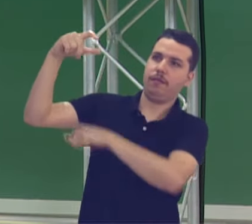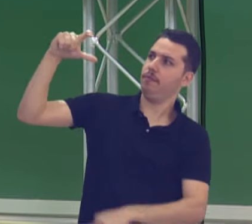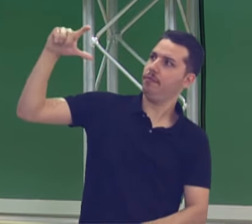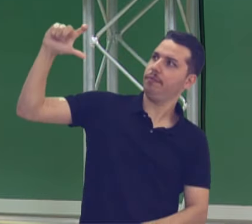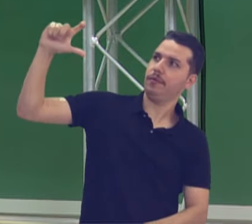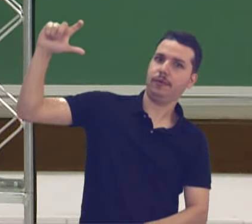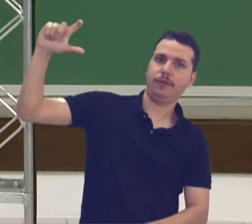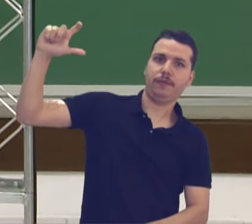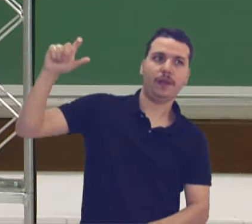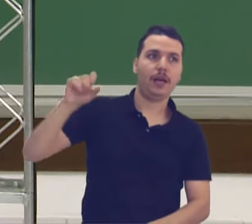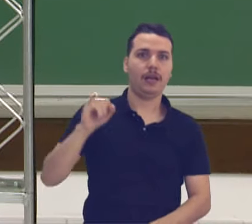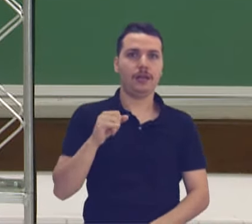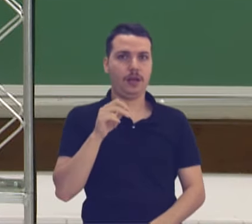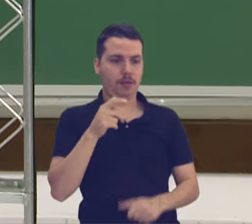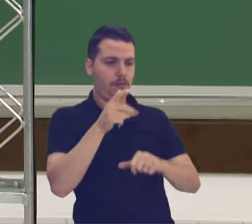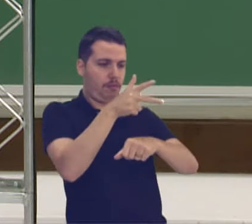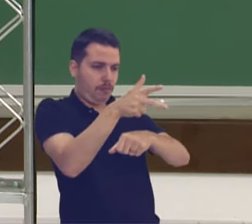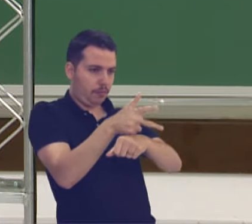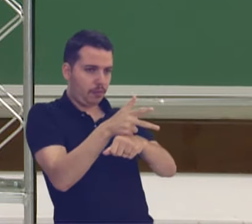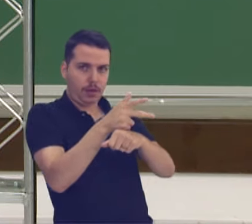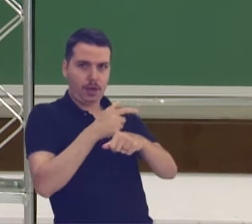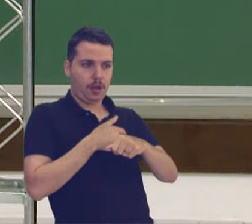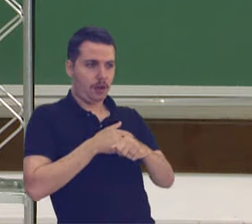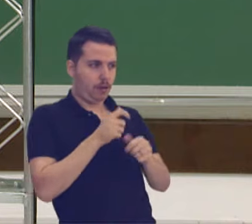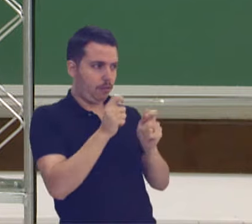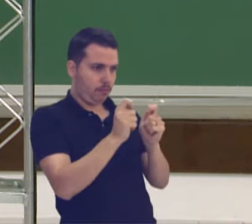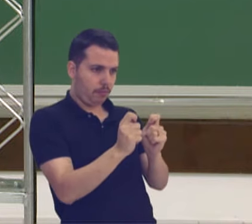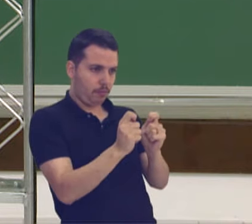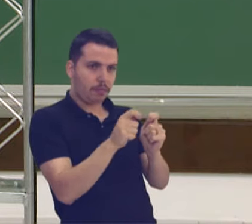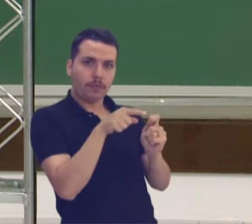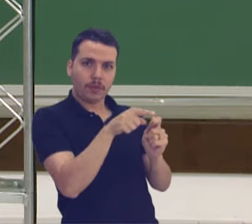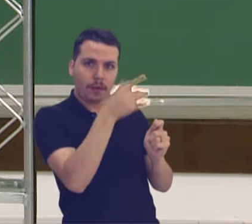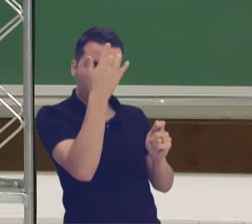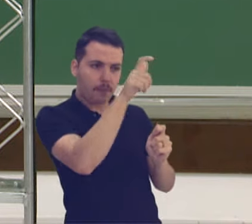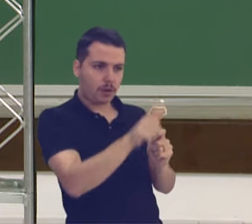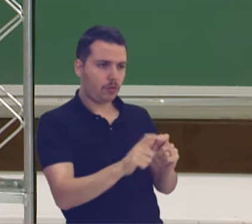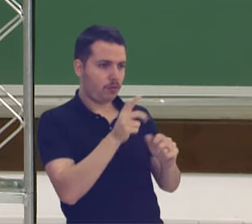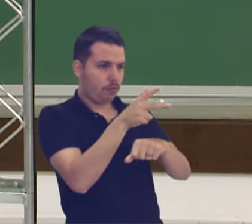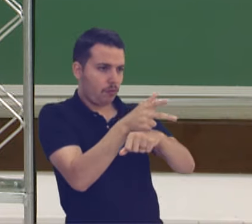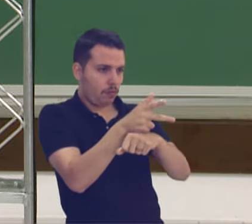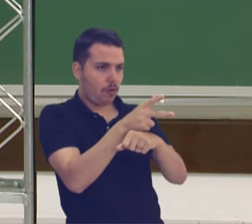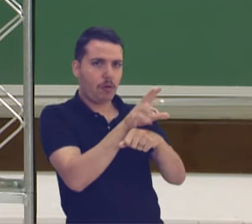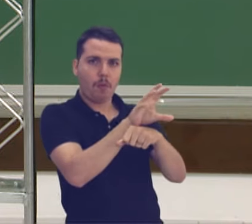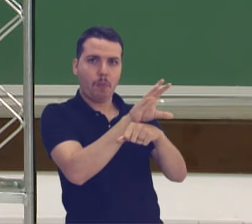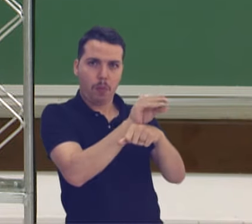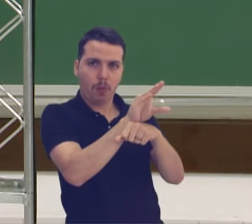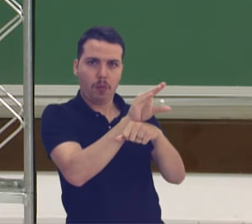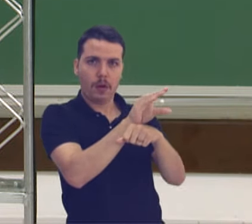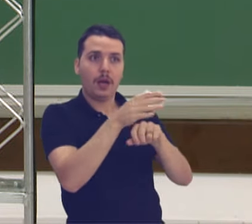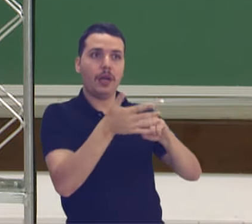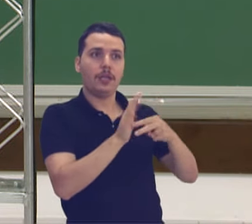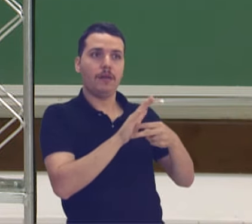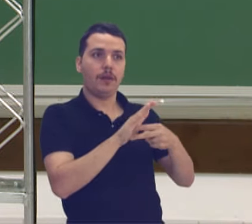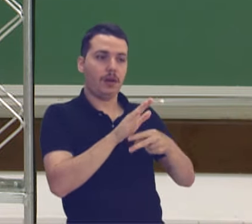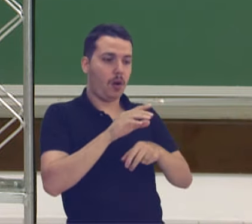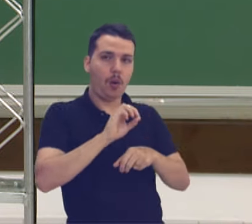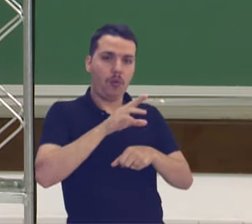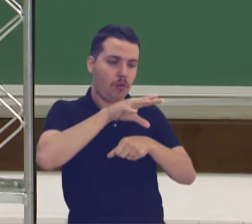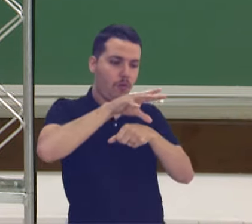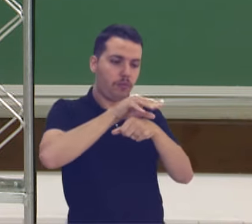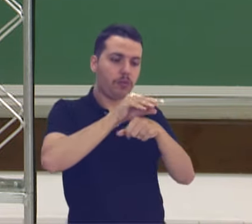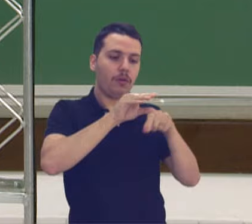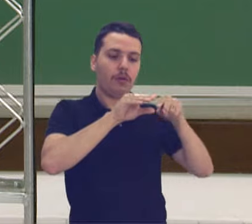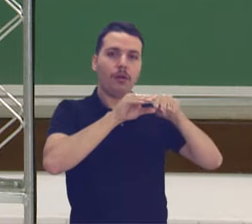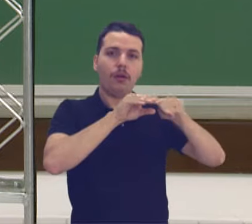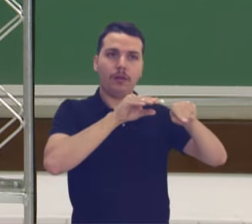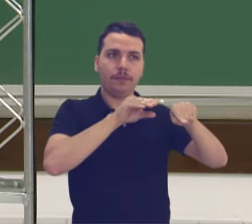se você olha para alguém na mira para essa pessoa e daí tira a foto dela está considerando o ponto de vista da